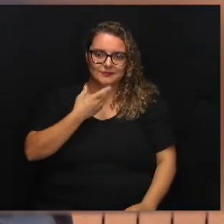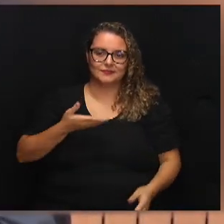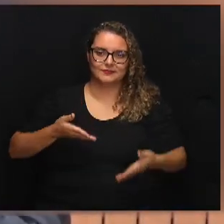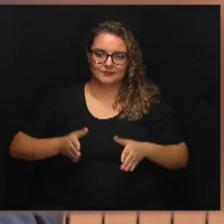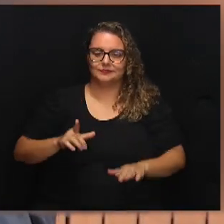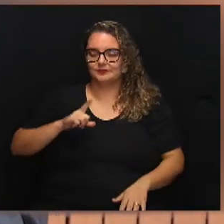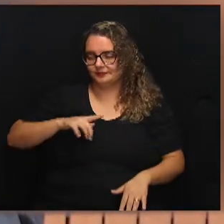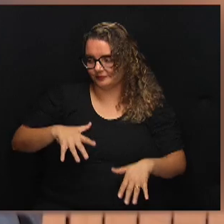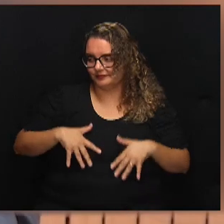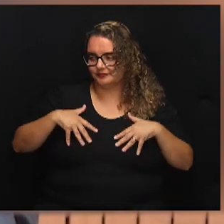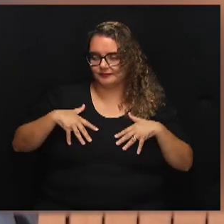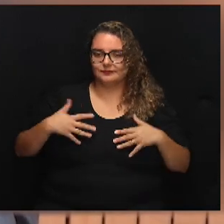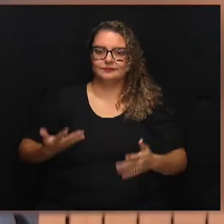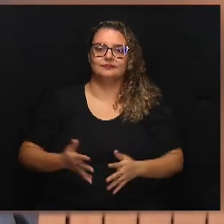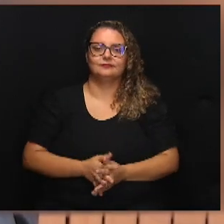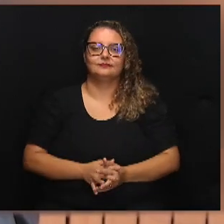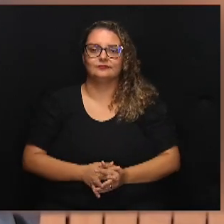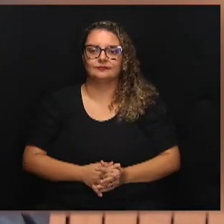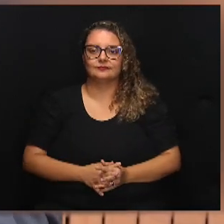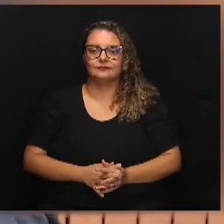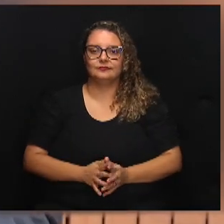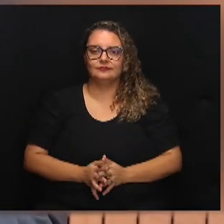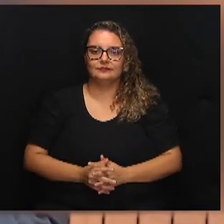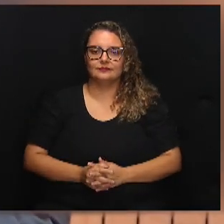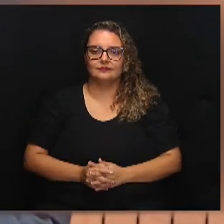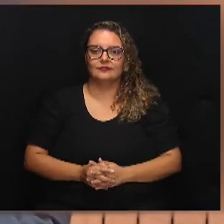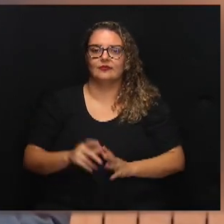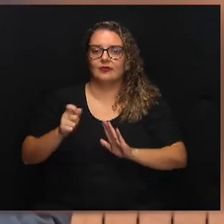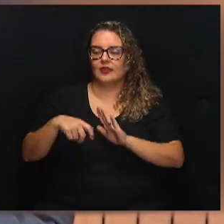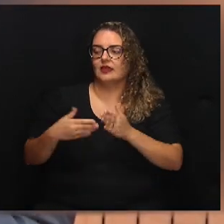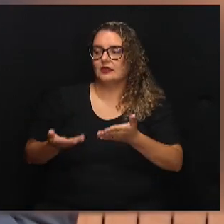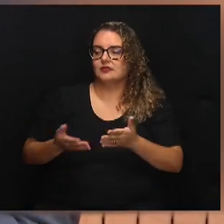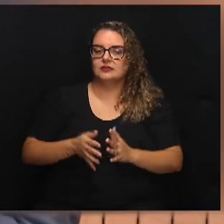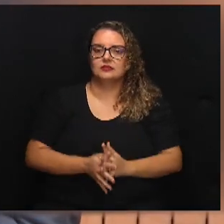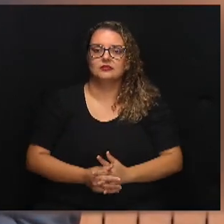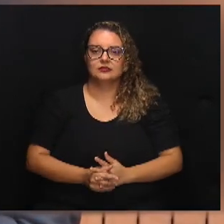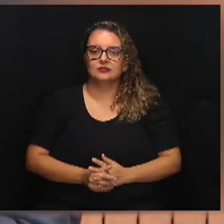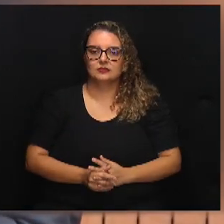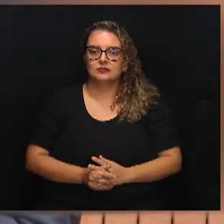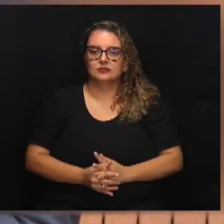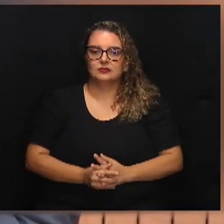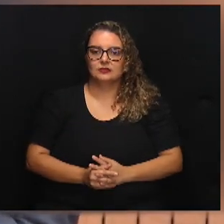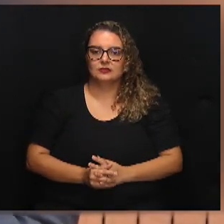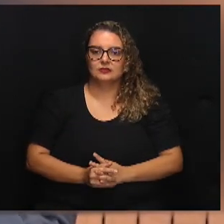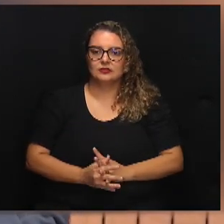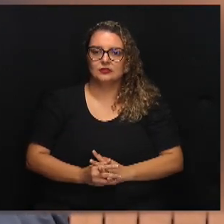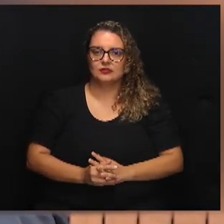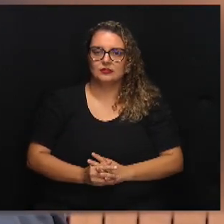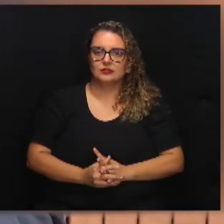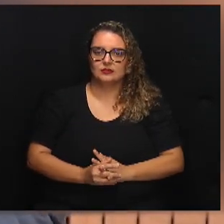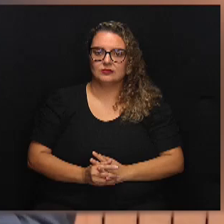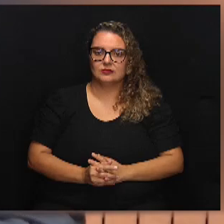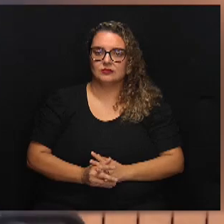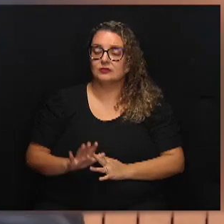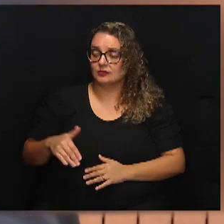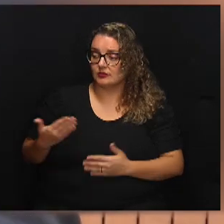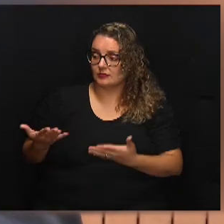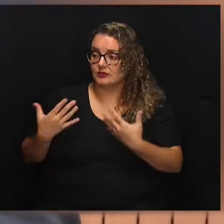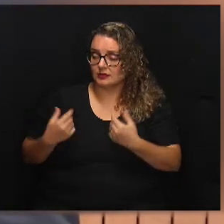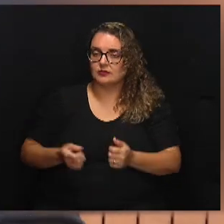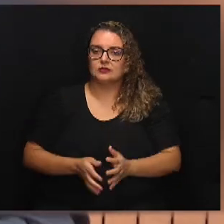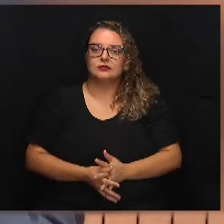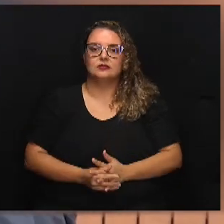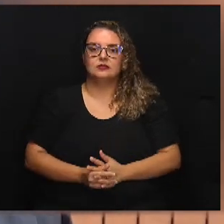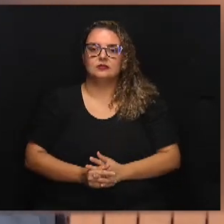orgulho. Fique aqui registrado que quando você aceitou, também é algo diferente, muito embora a gente